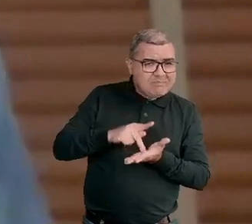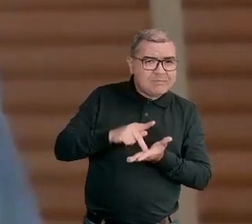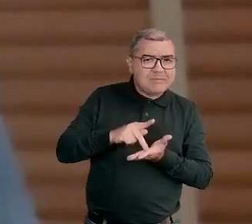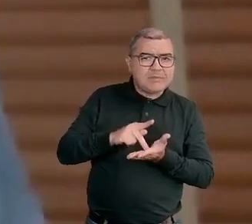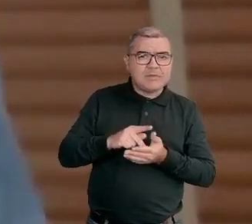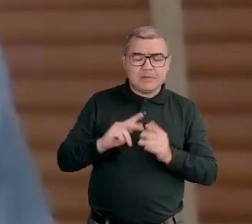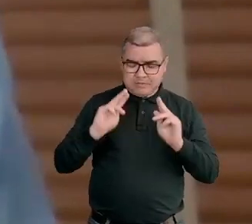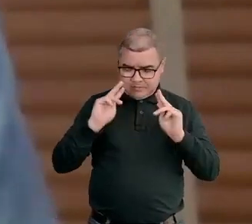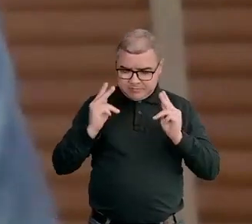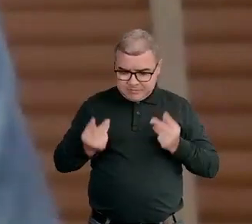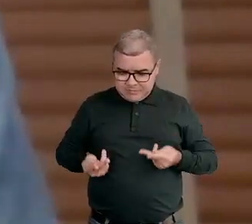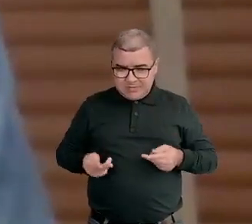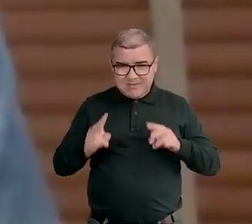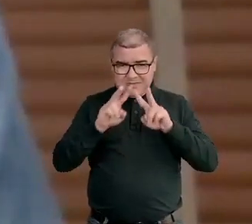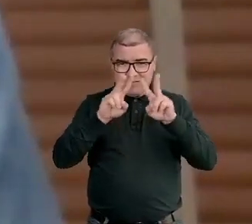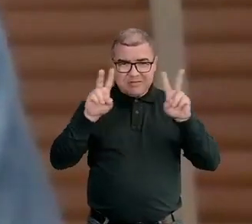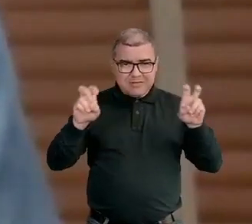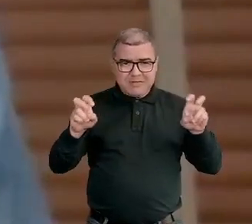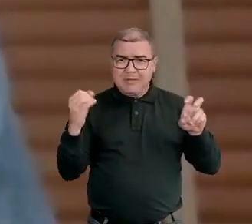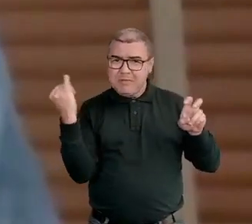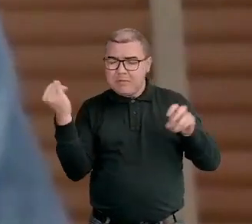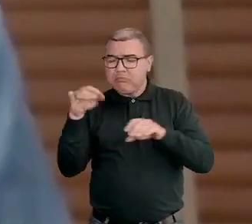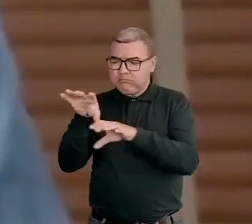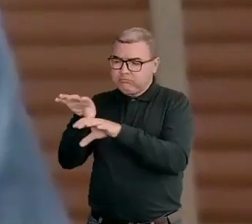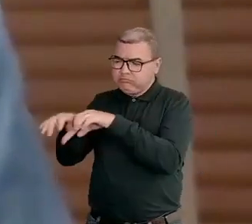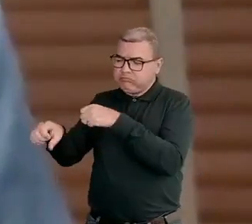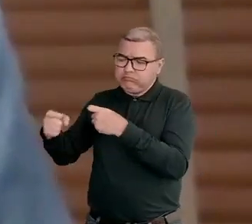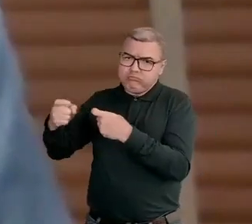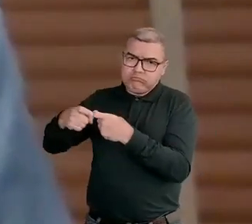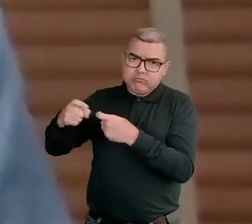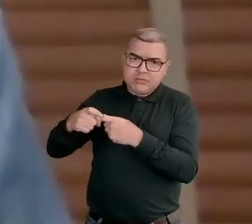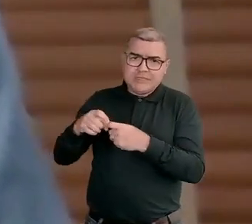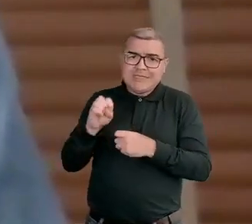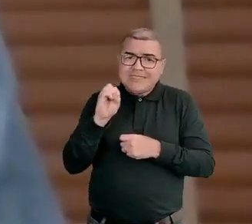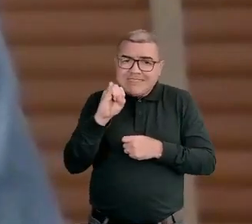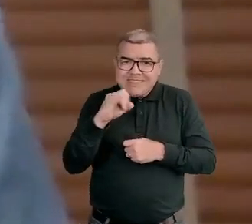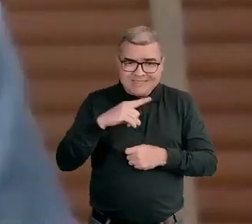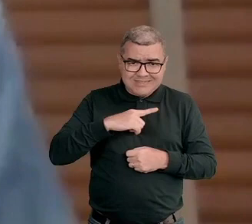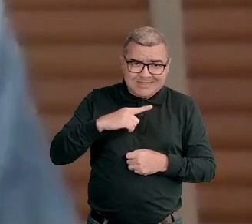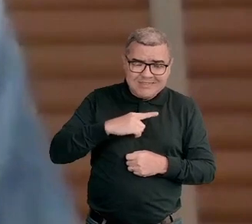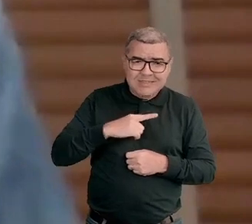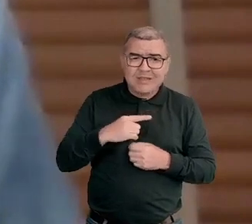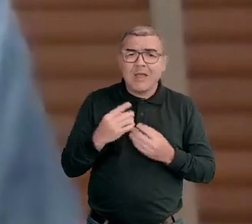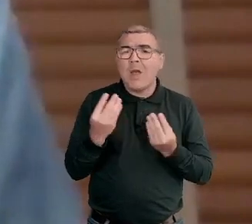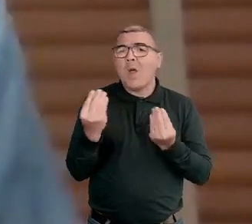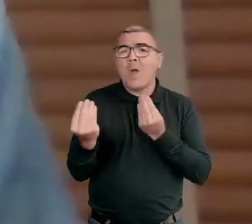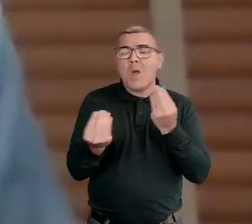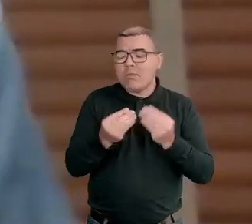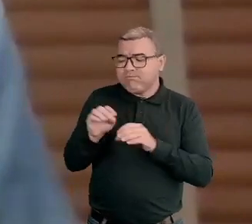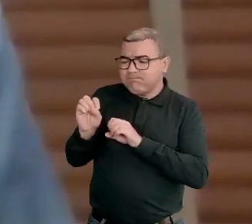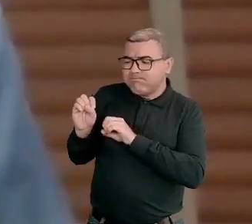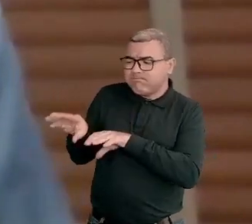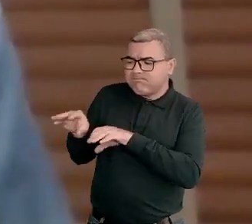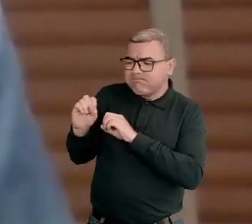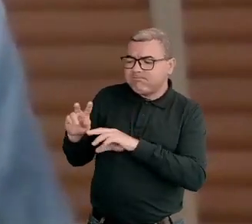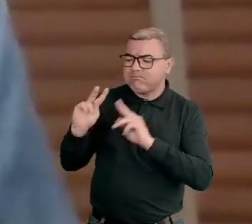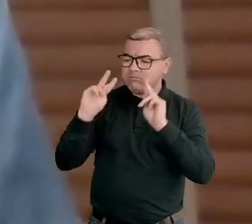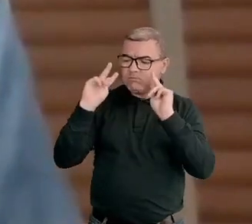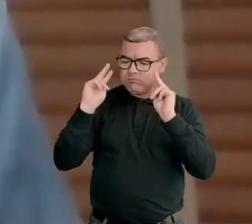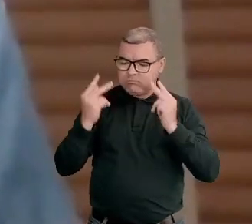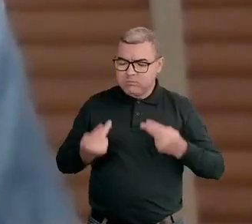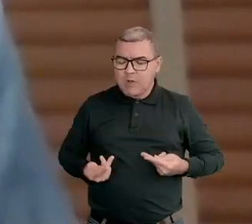se humanidades tem real importância na formação de um profissional de saúde, como é que se ensina